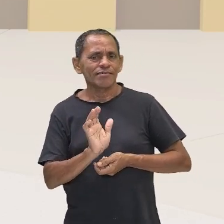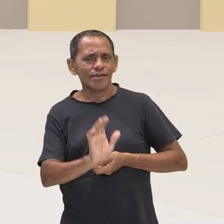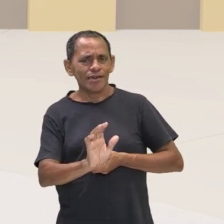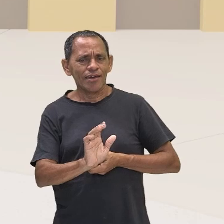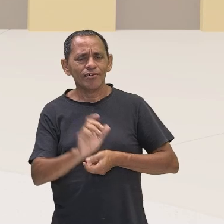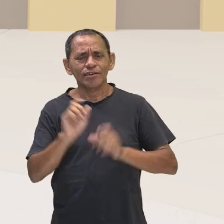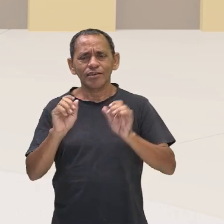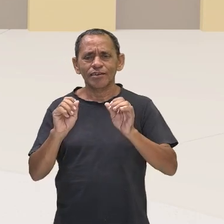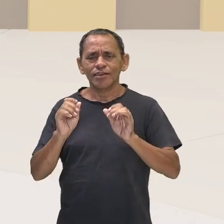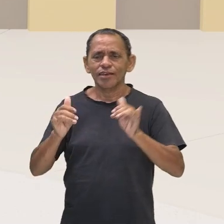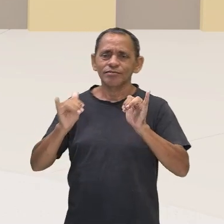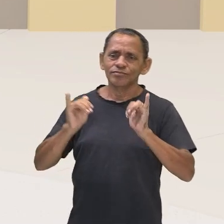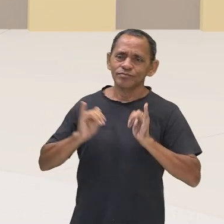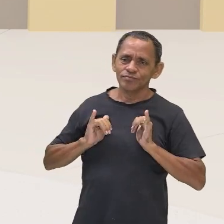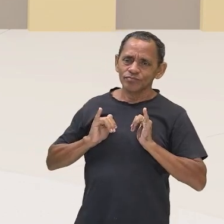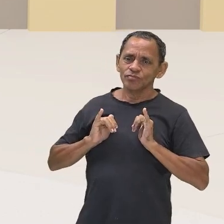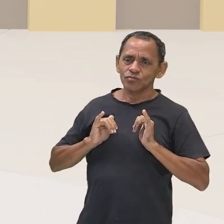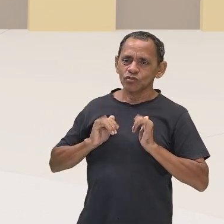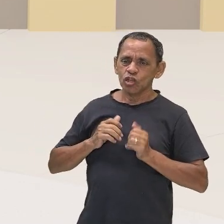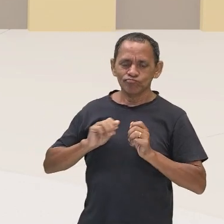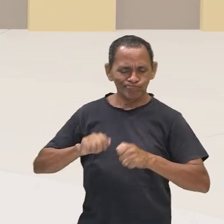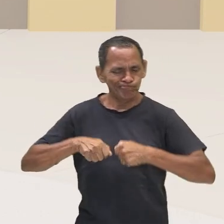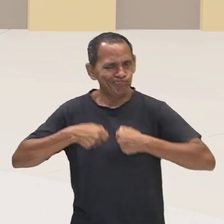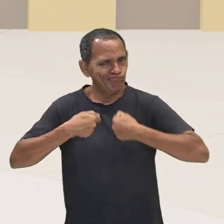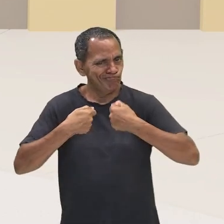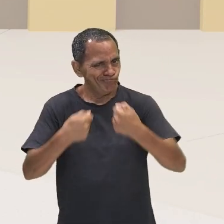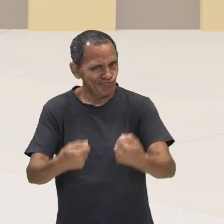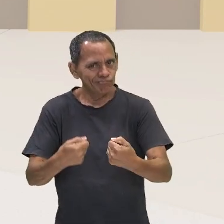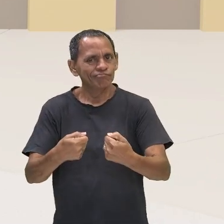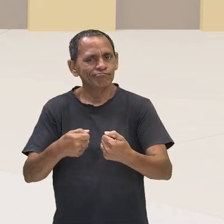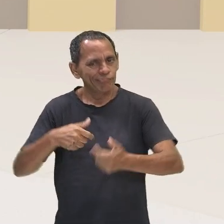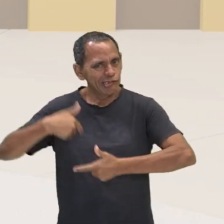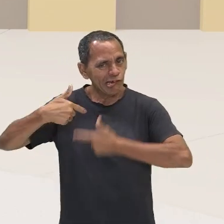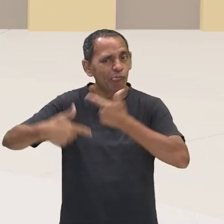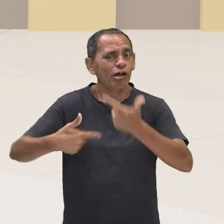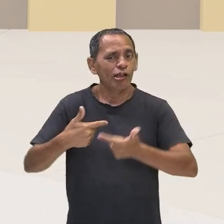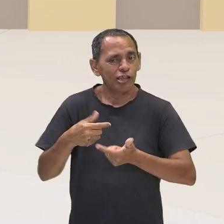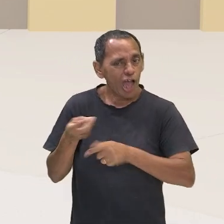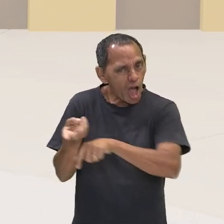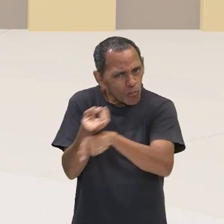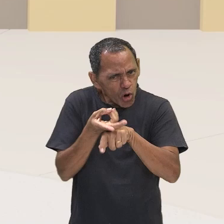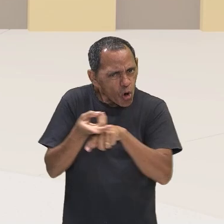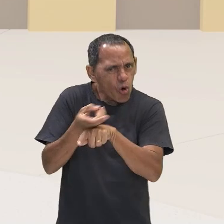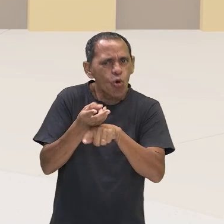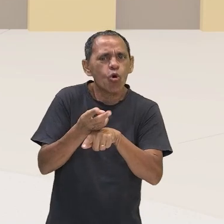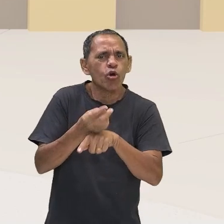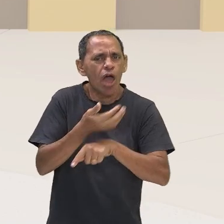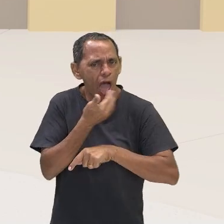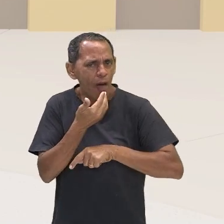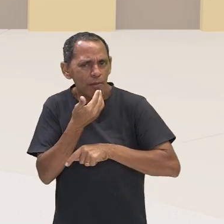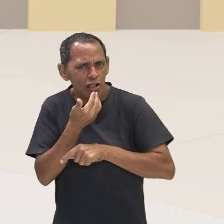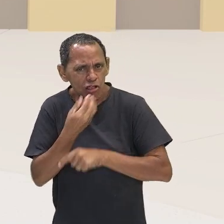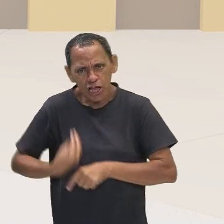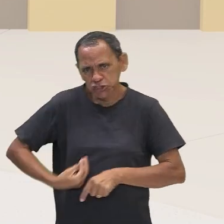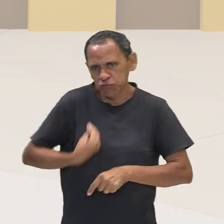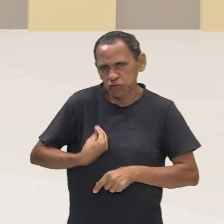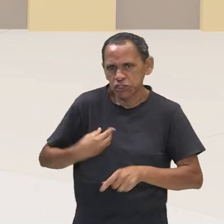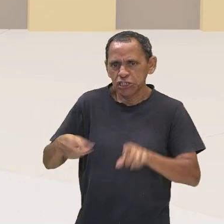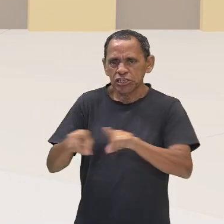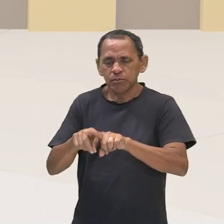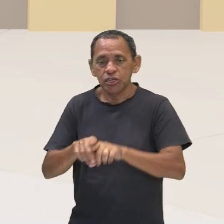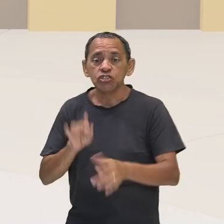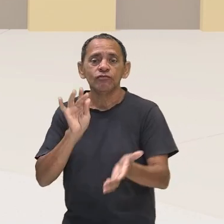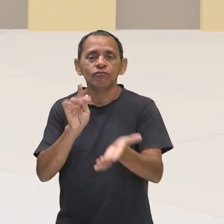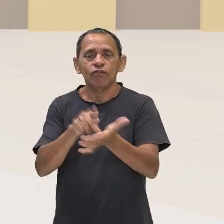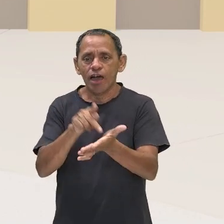conforto, arregaçar as mangas e ir trabalhar, né? Porque no final você tem o necessário, você só não está querendo fazer e